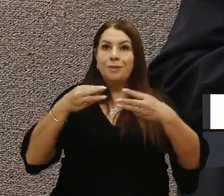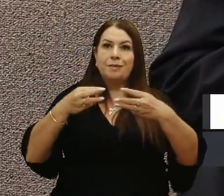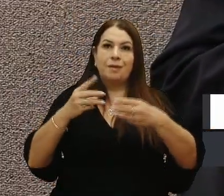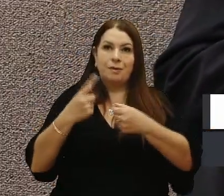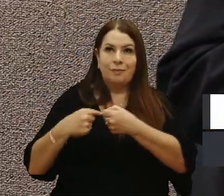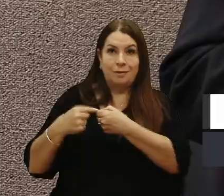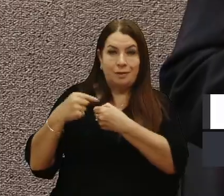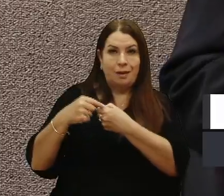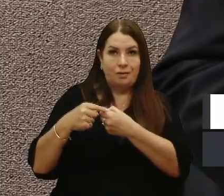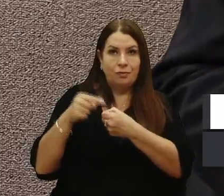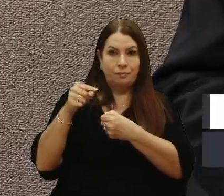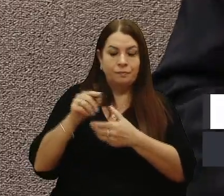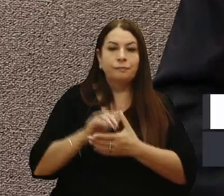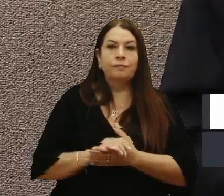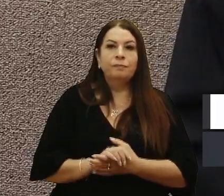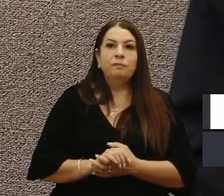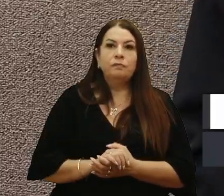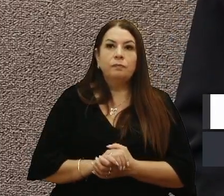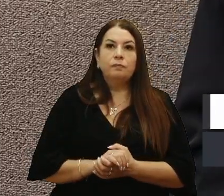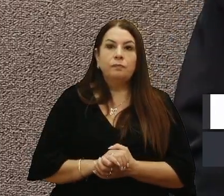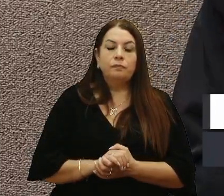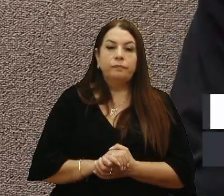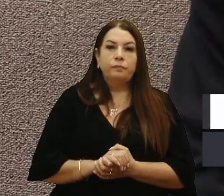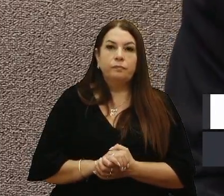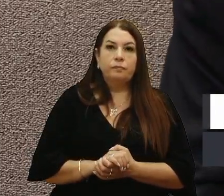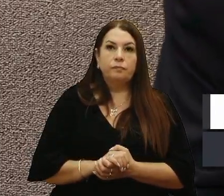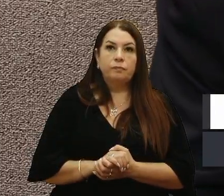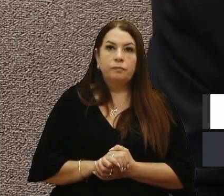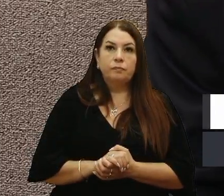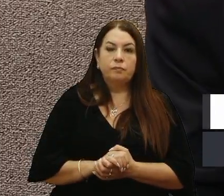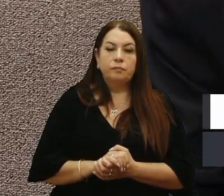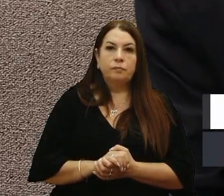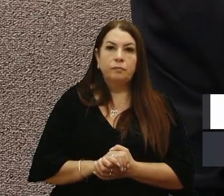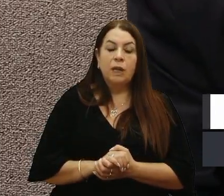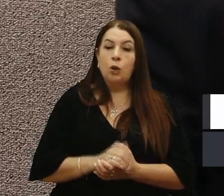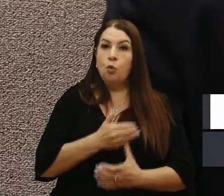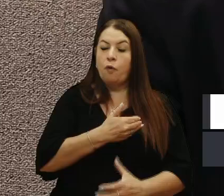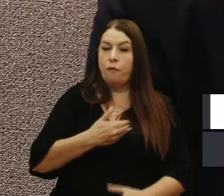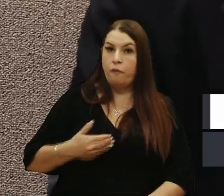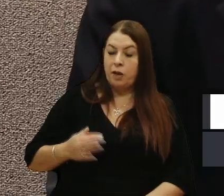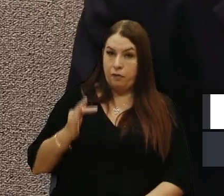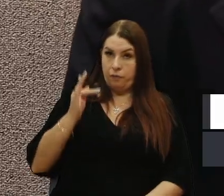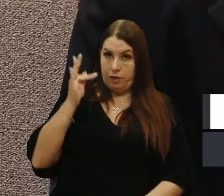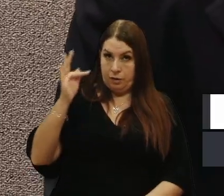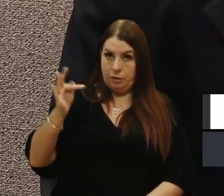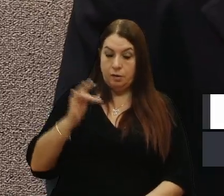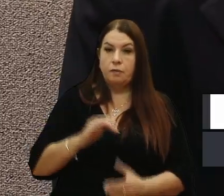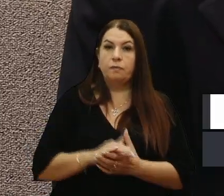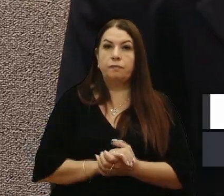Cidades. Ministério das Cidades. E o governo federal